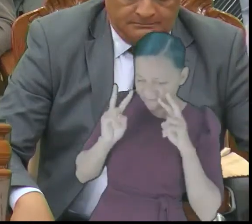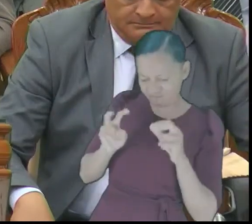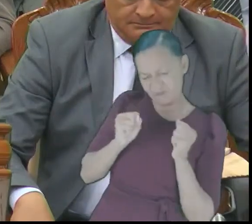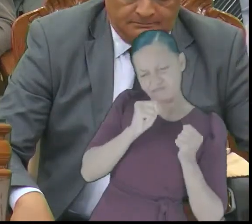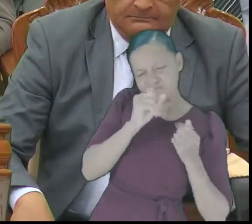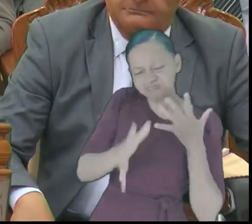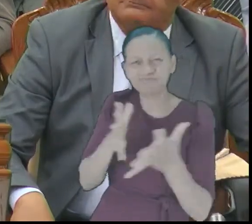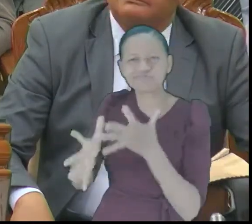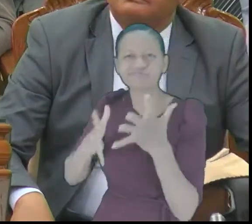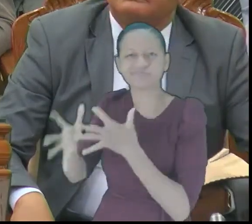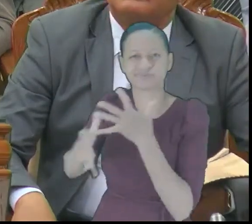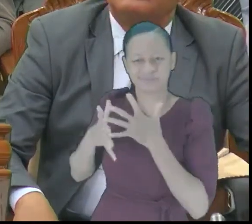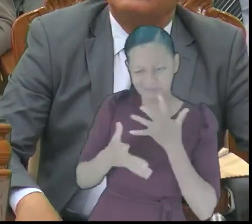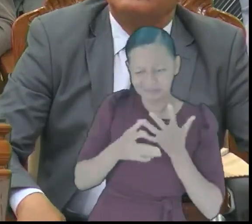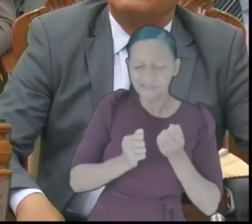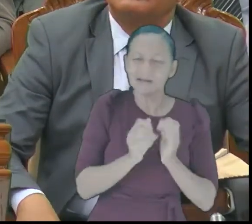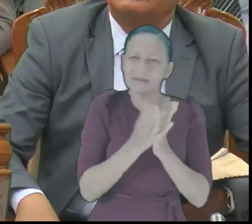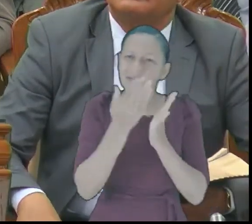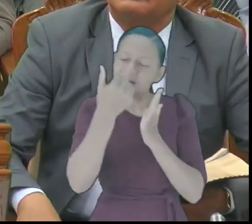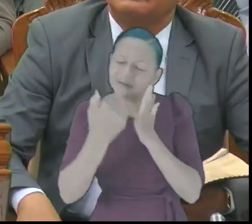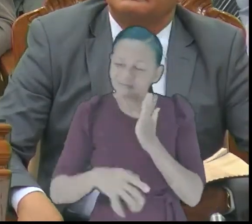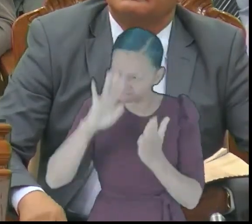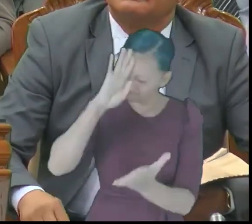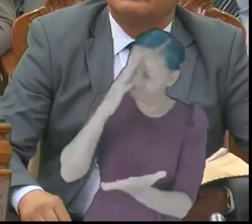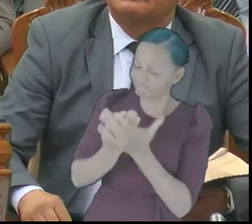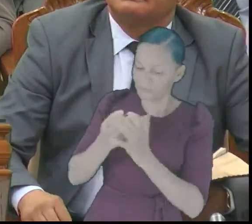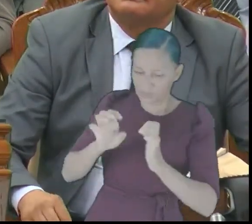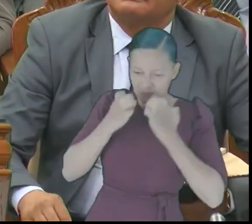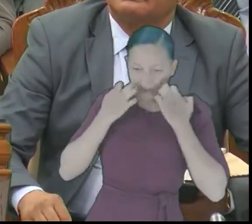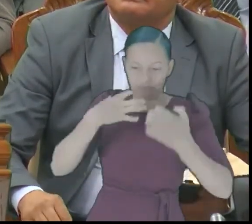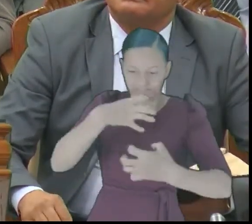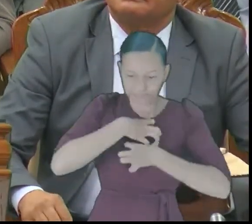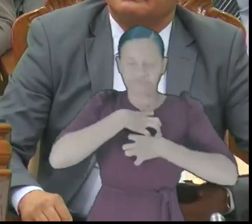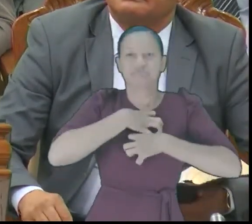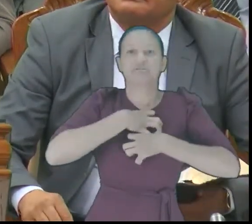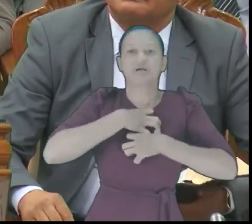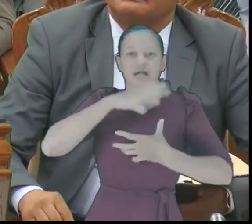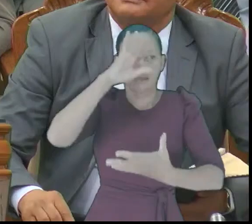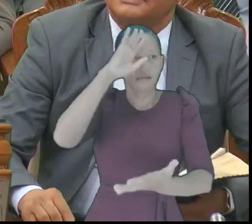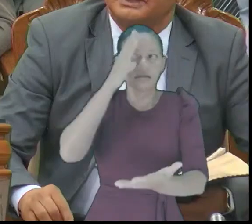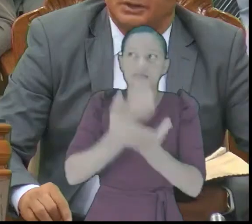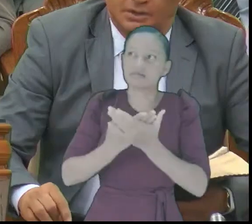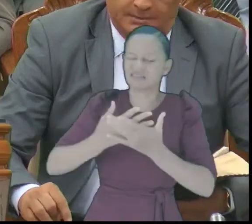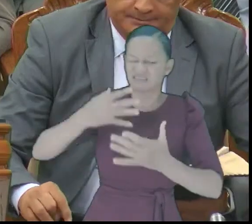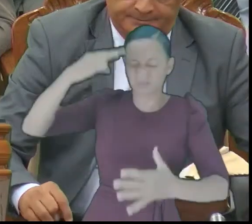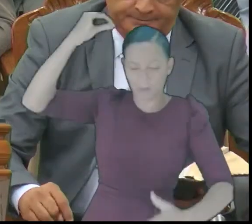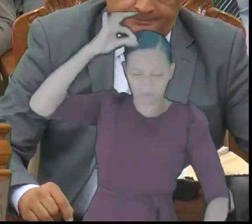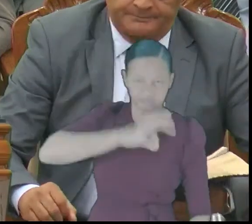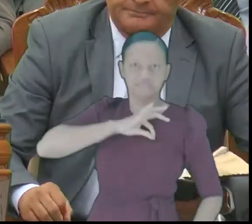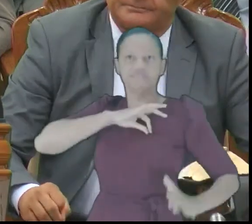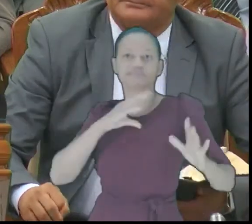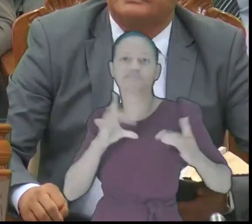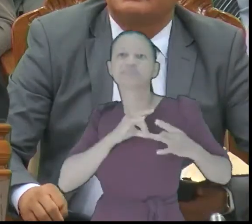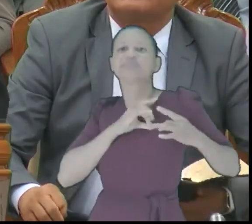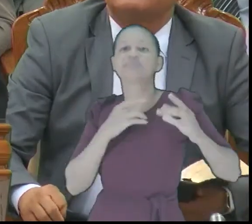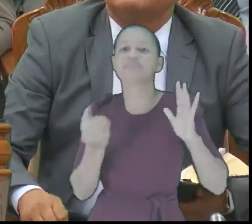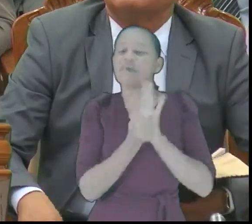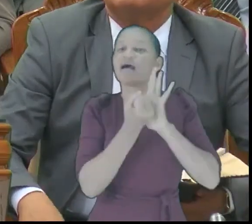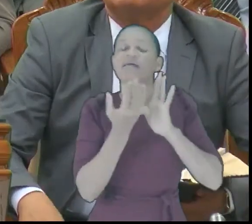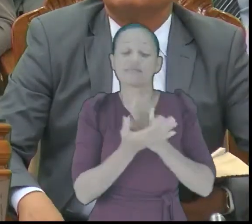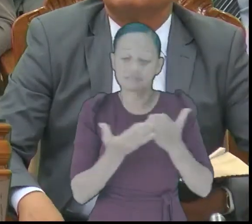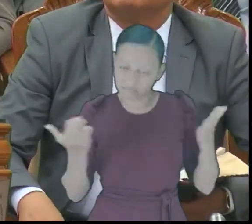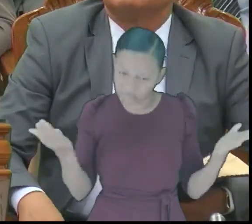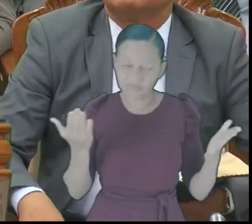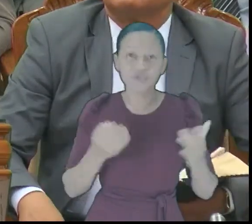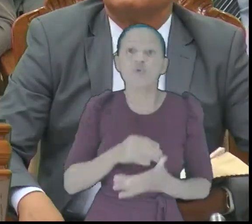Evangelho. Quando você creu no Evangelho, o Espírito Santo chegou e está selado. E esse selo